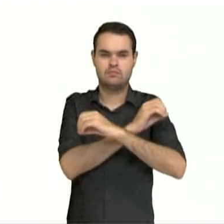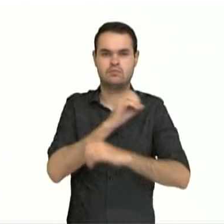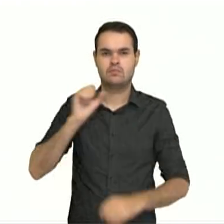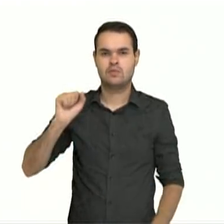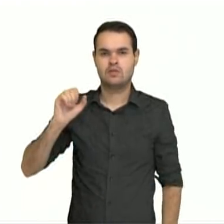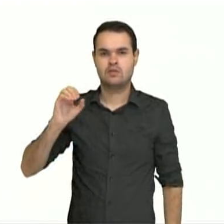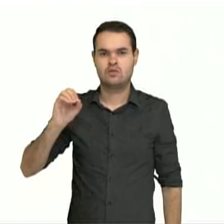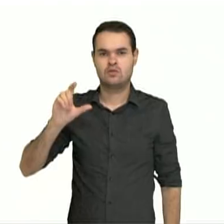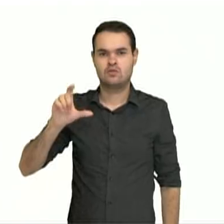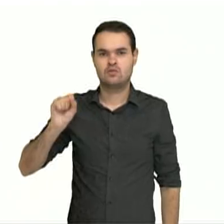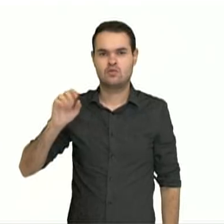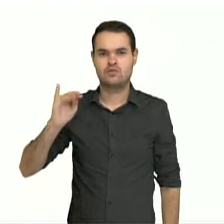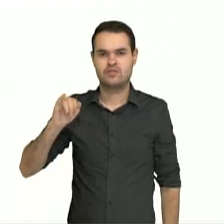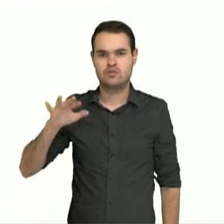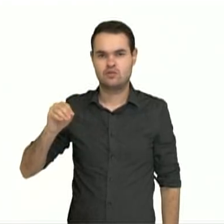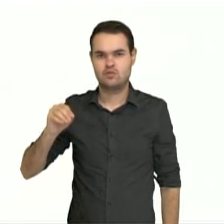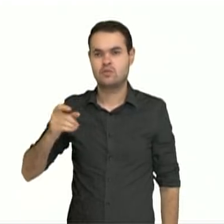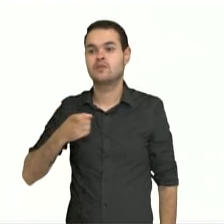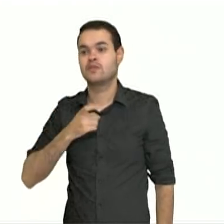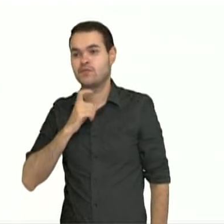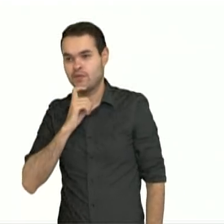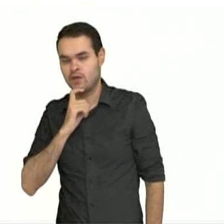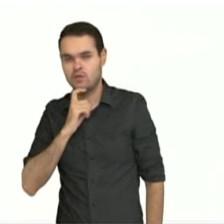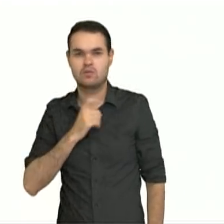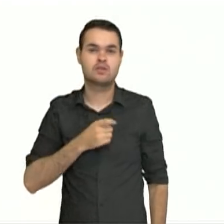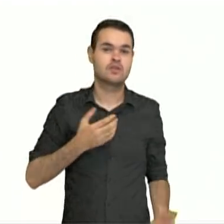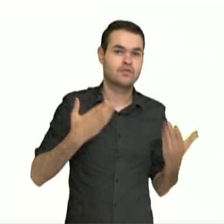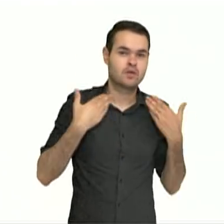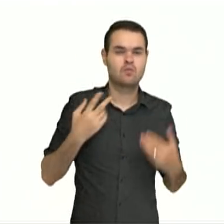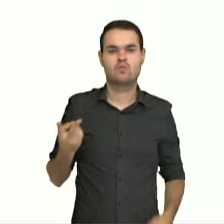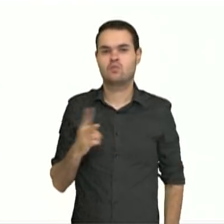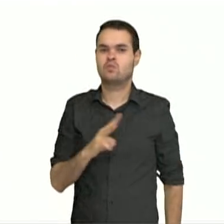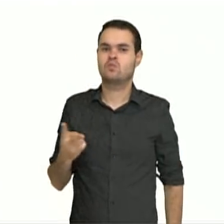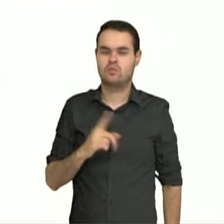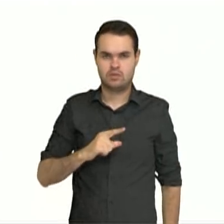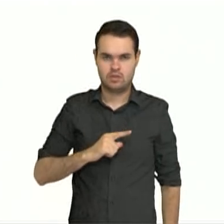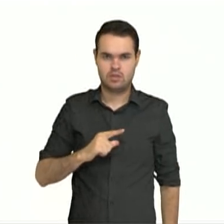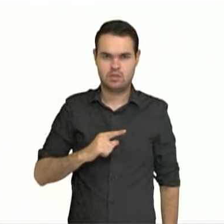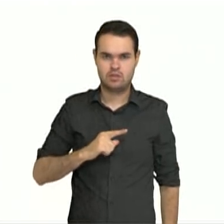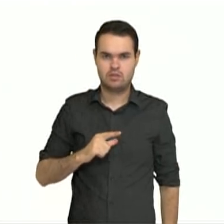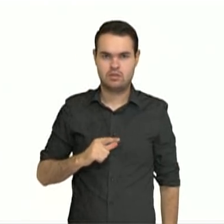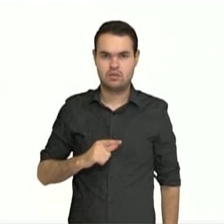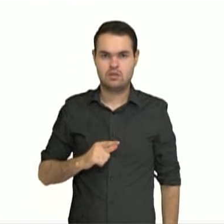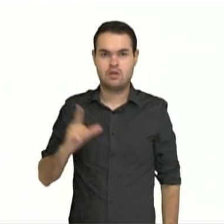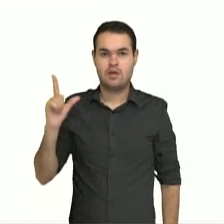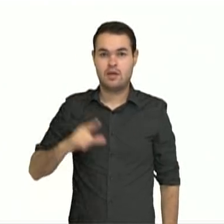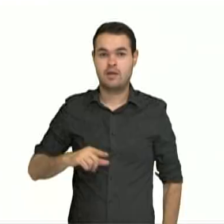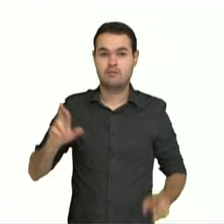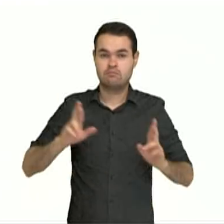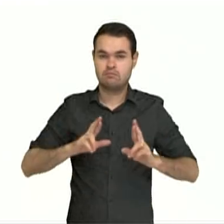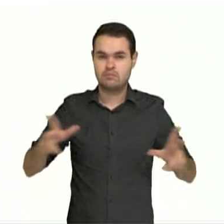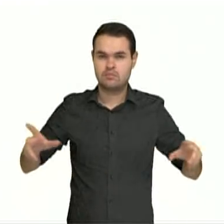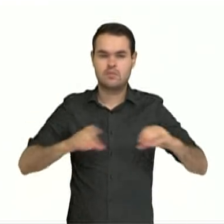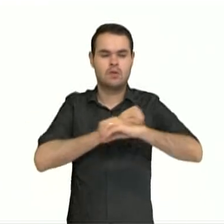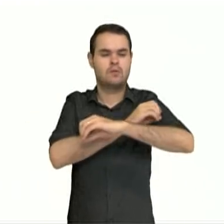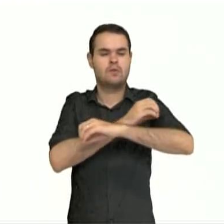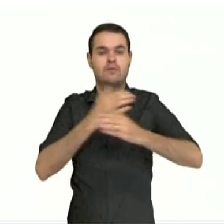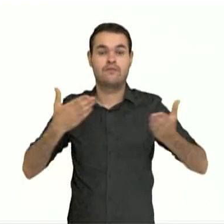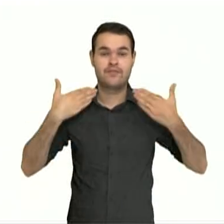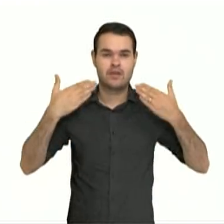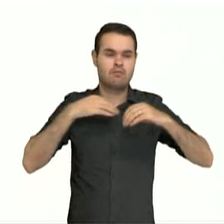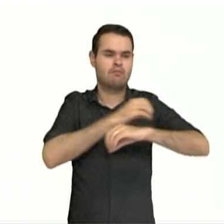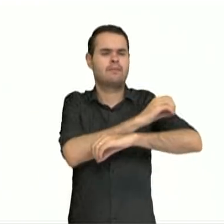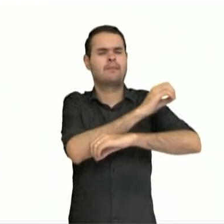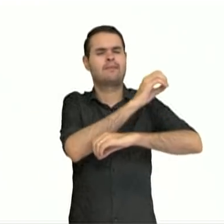verão e solstício de inverno. Então, a maior diferença entre o dia e a noite, quando no verão os dias são